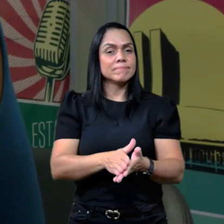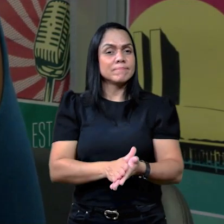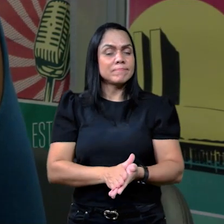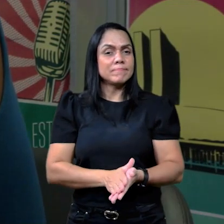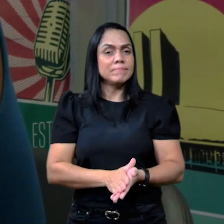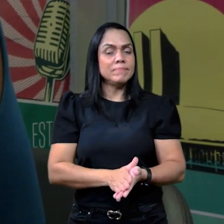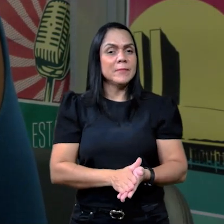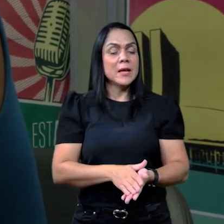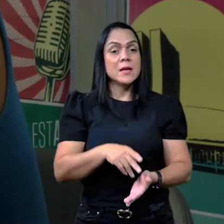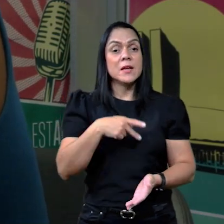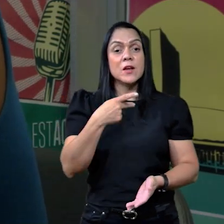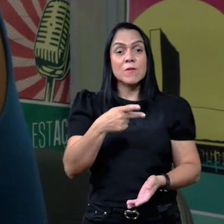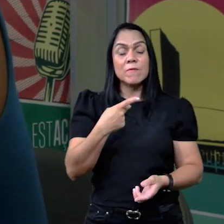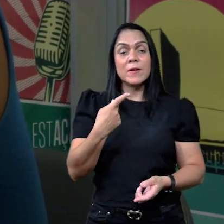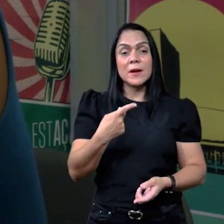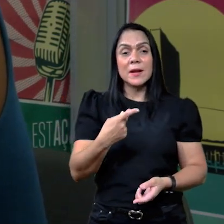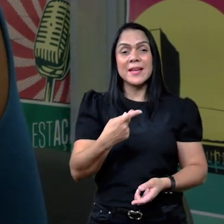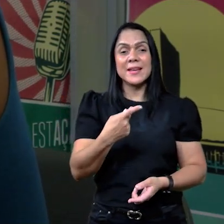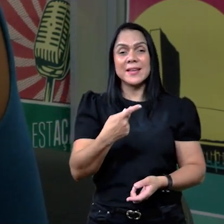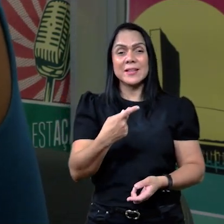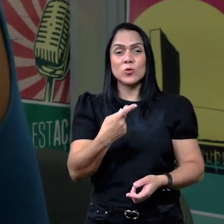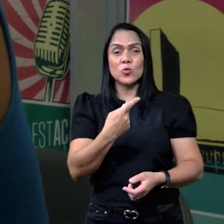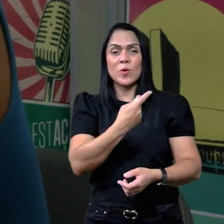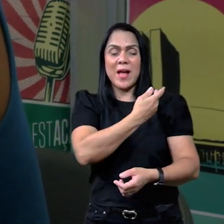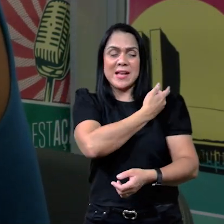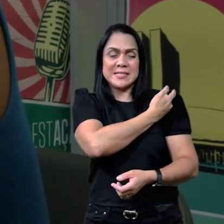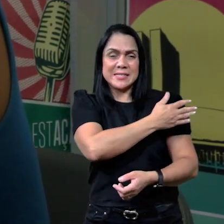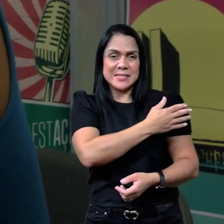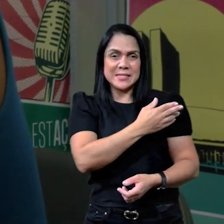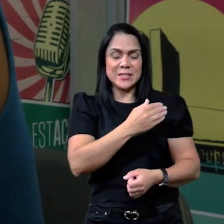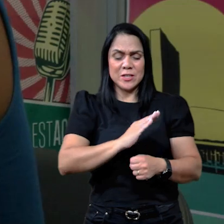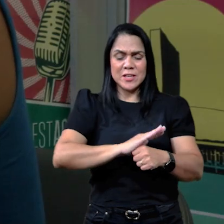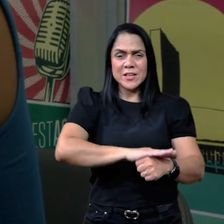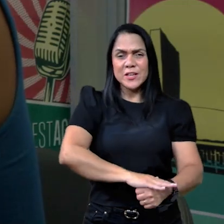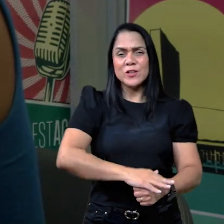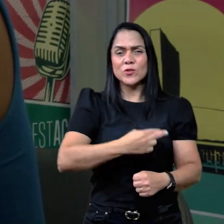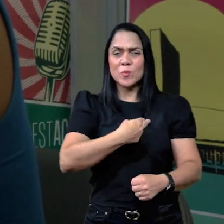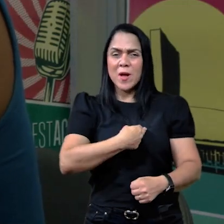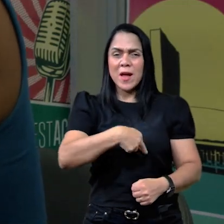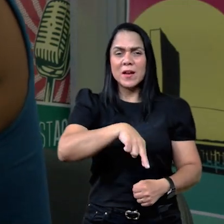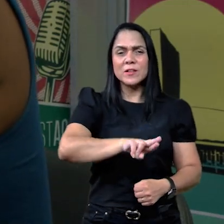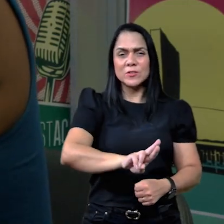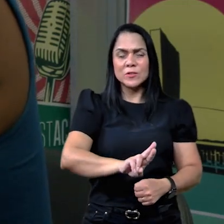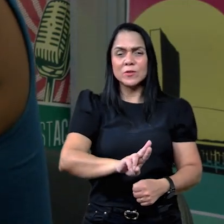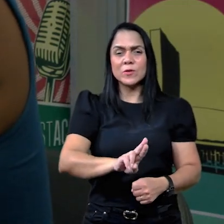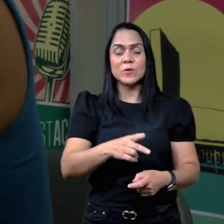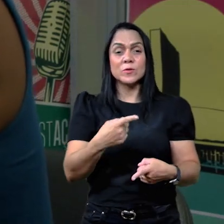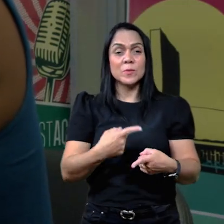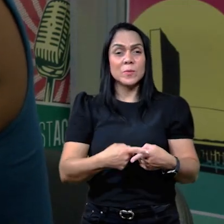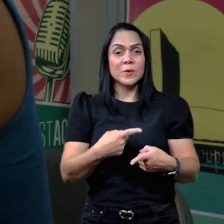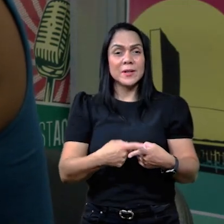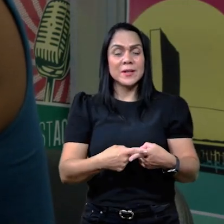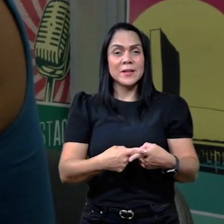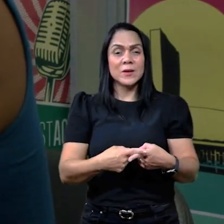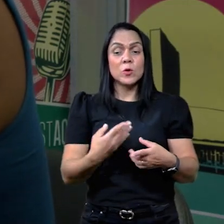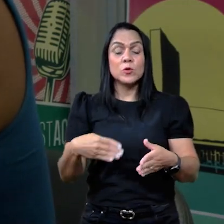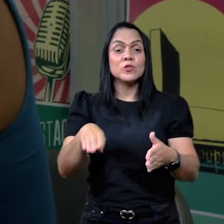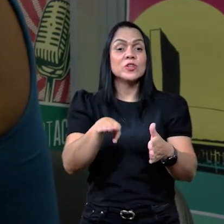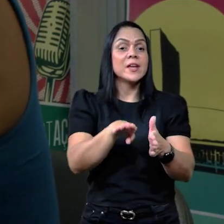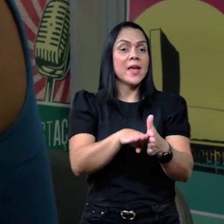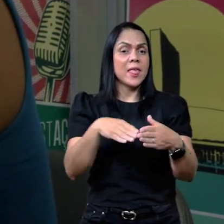questão do racismo religioso, porque, para a gente, o que chega, desde o primeiro momento eu cheguei no